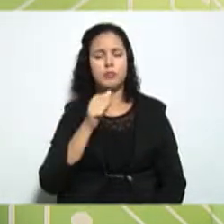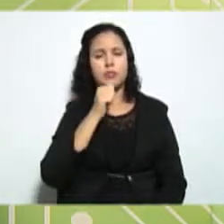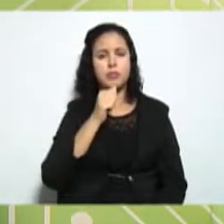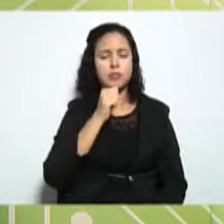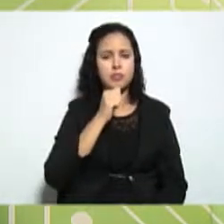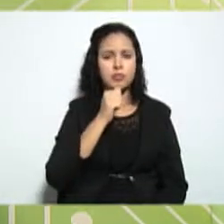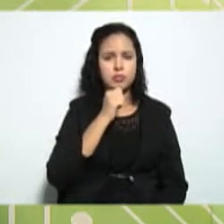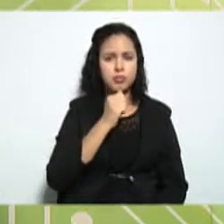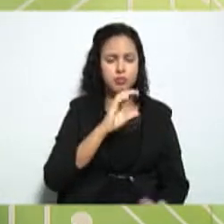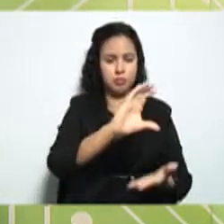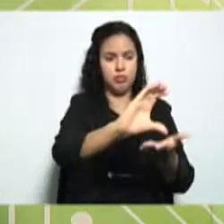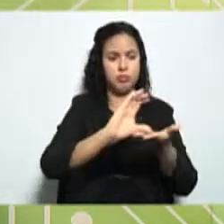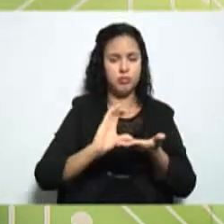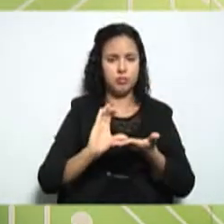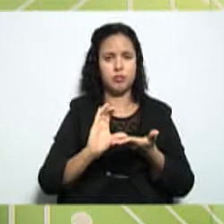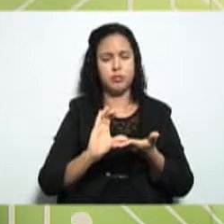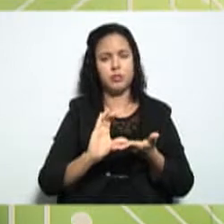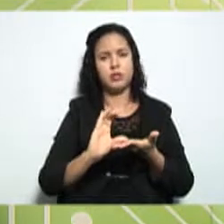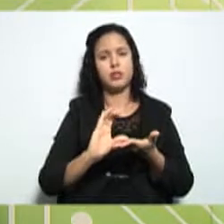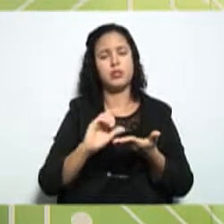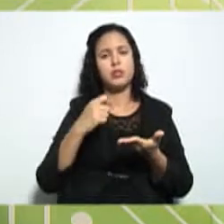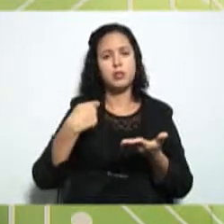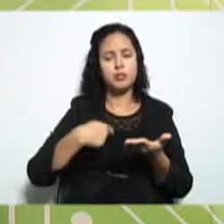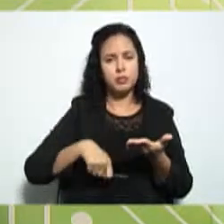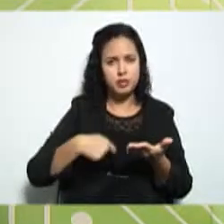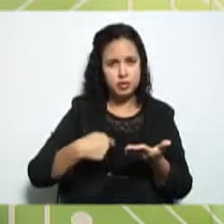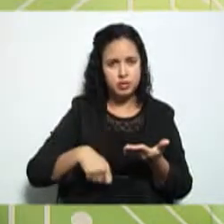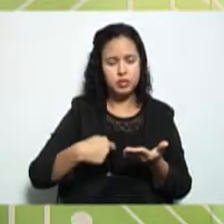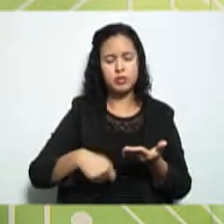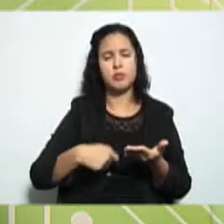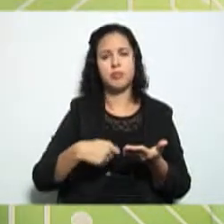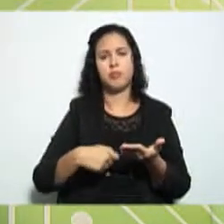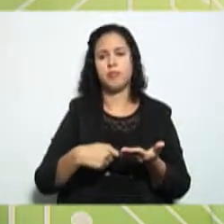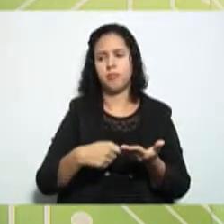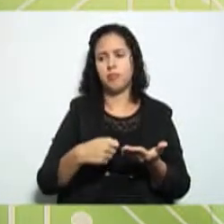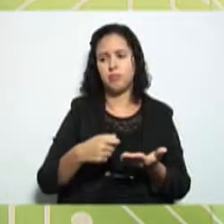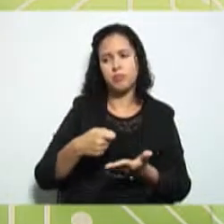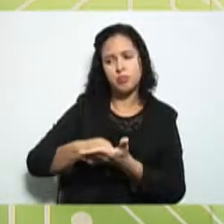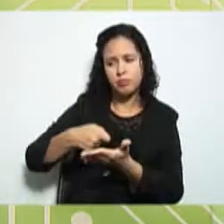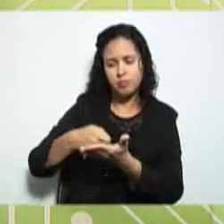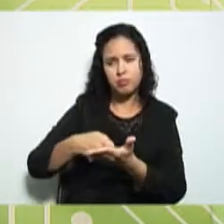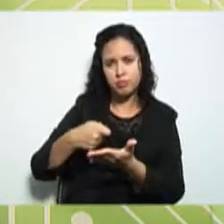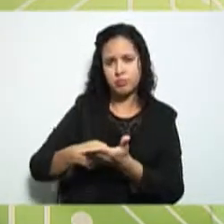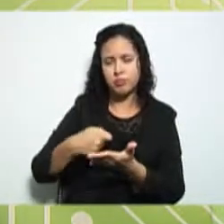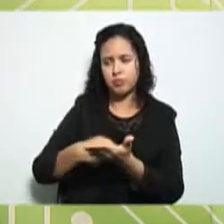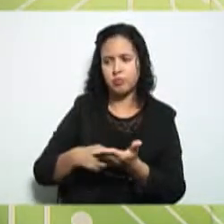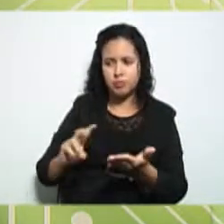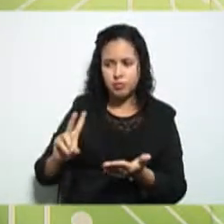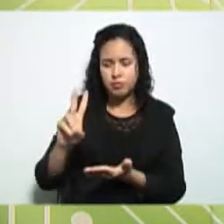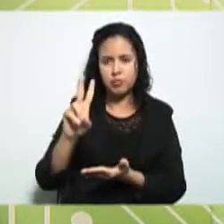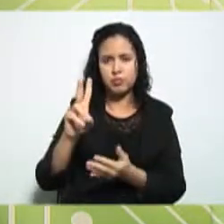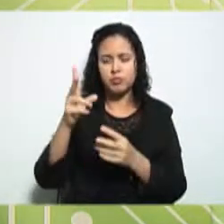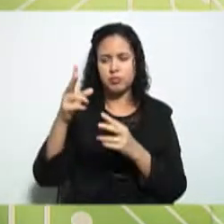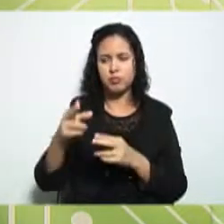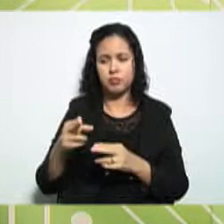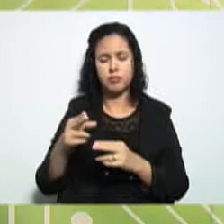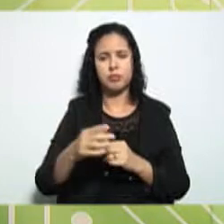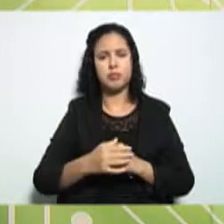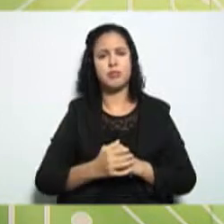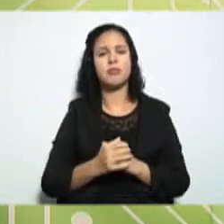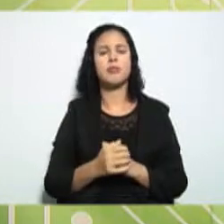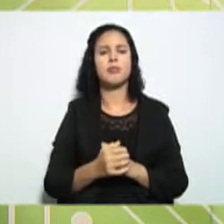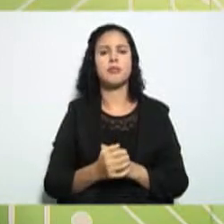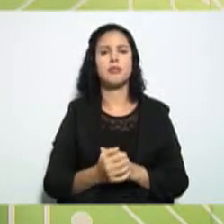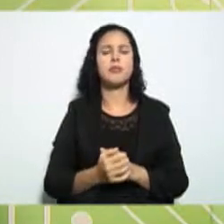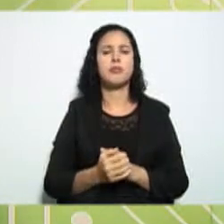preço para a prestação de serviço que seja idêntico ao seu custo. Tá? Vamos prestar muita atenção aqui, esse é um ponto muito importante da disciplina.